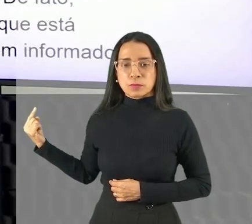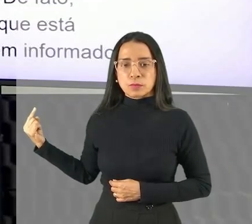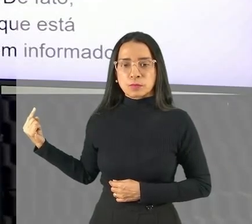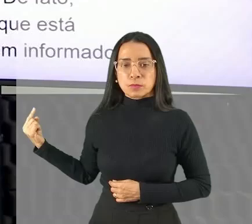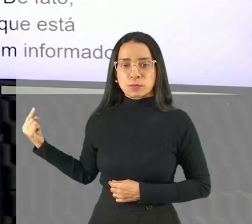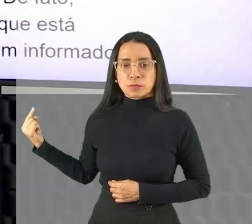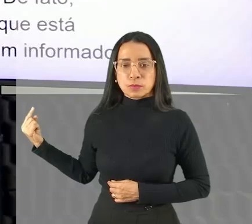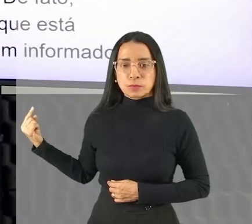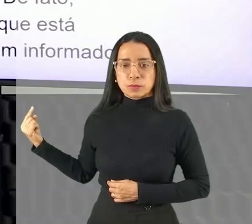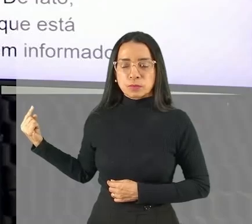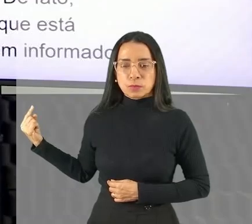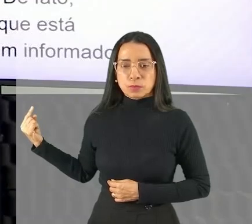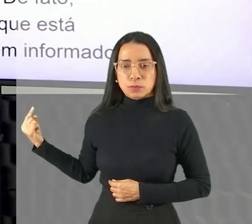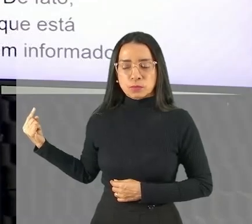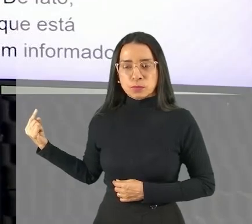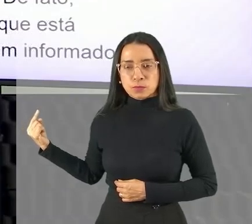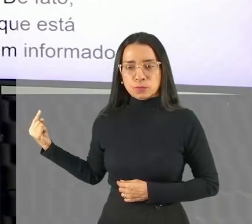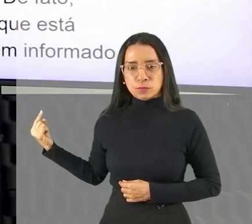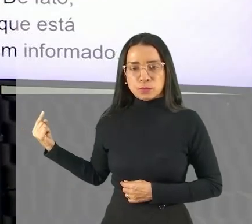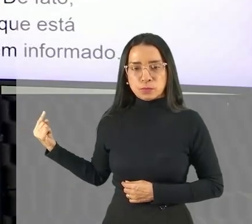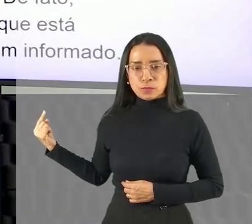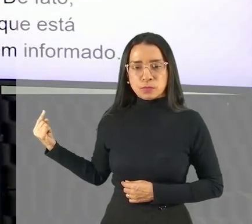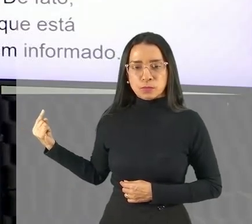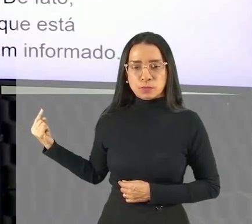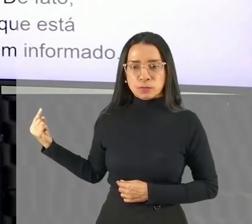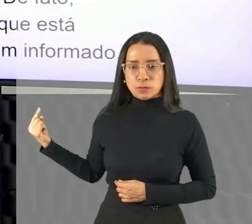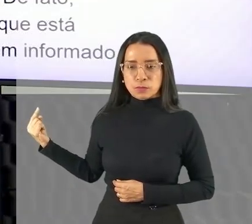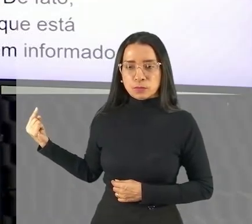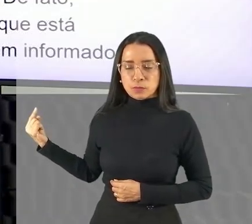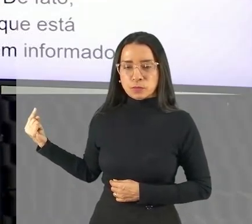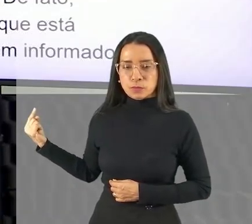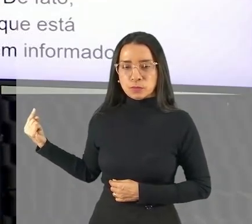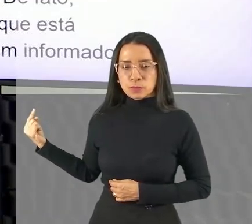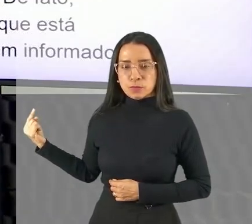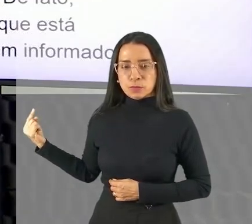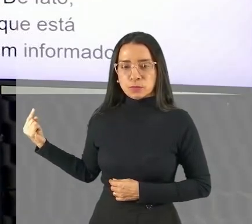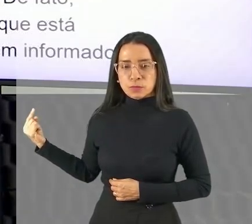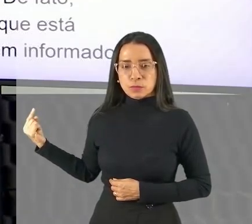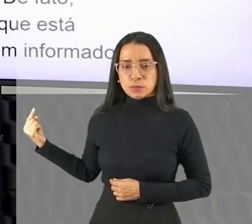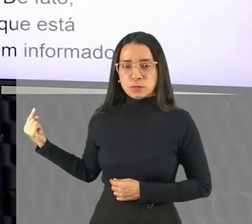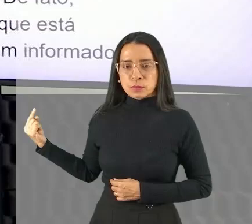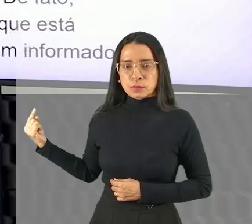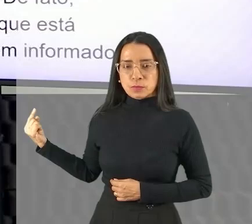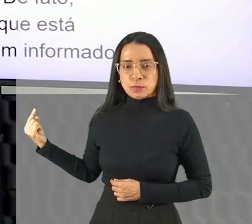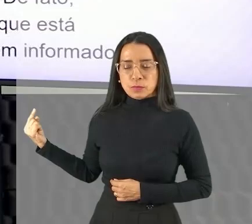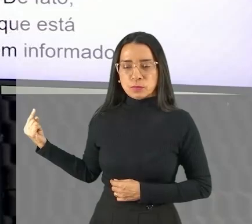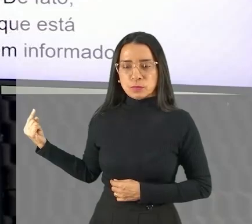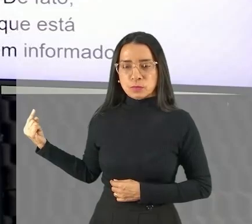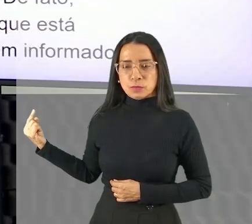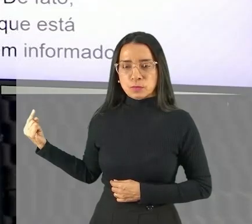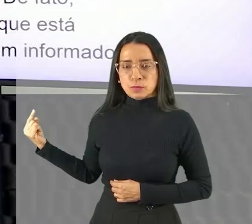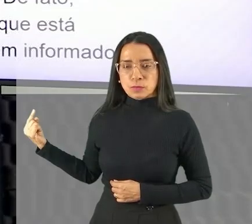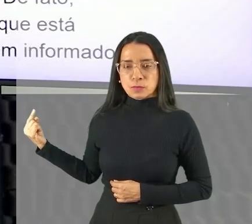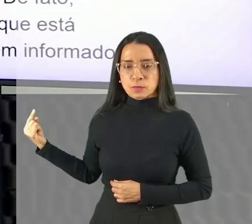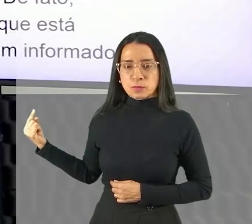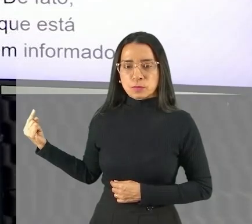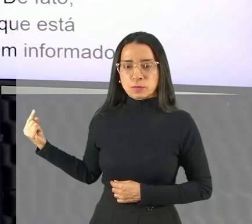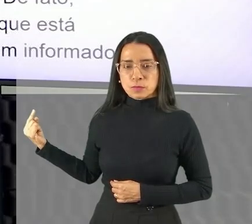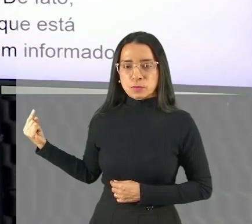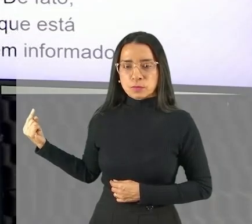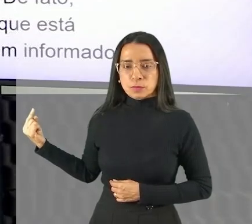da Imprensa antecipou isso lá nos idos de 1996, quando cunhou o